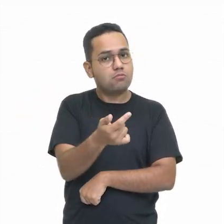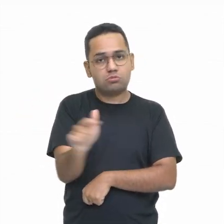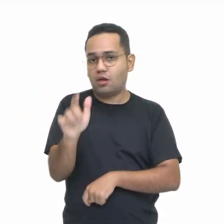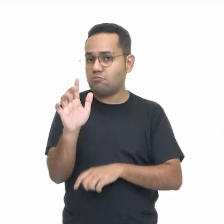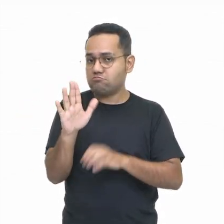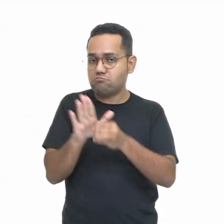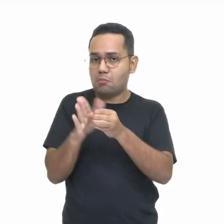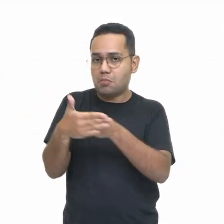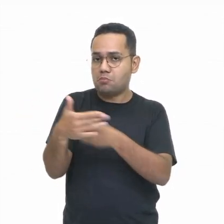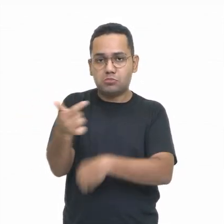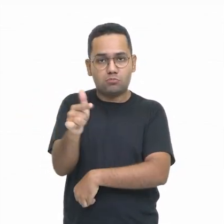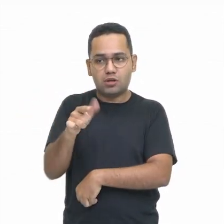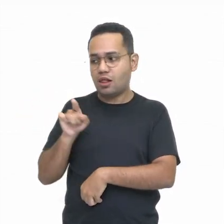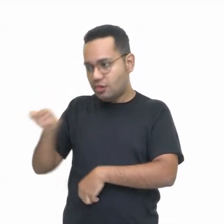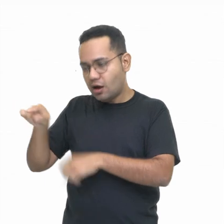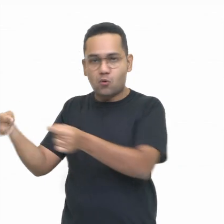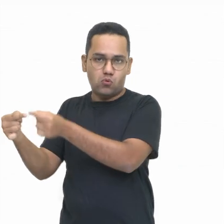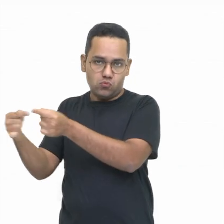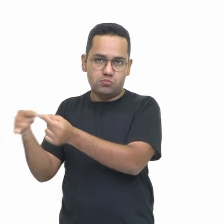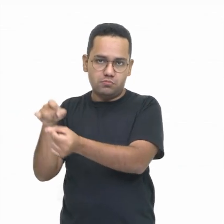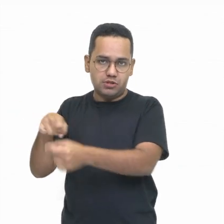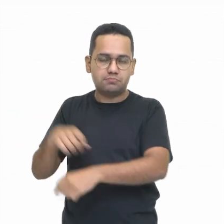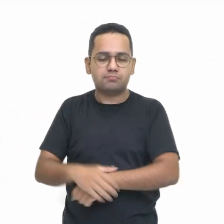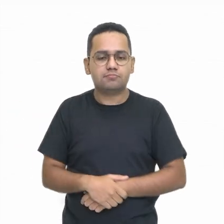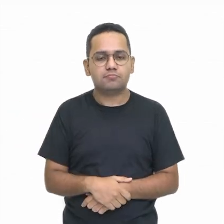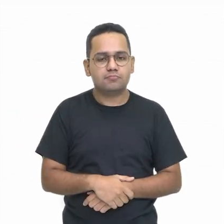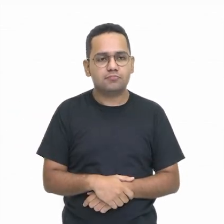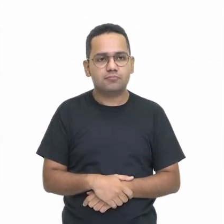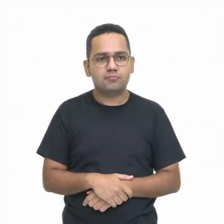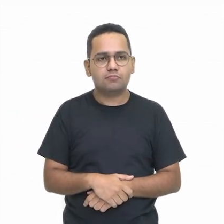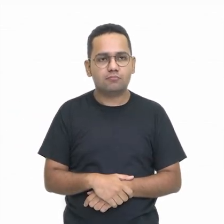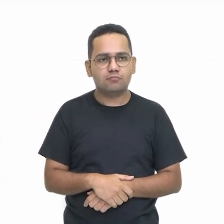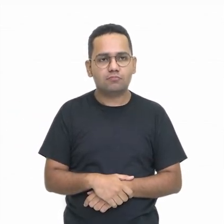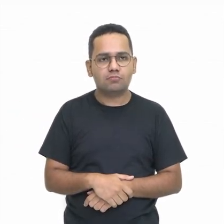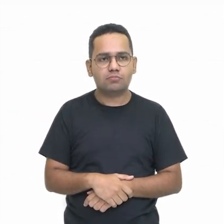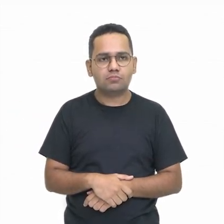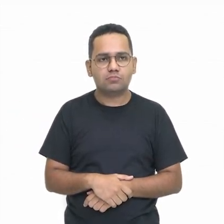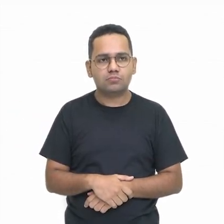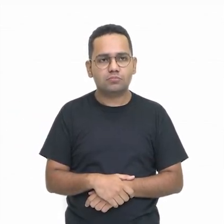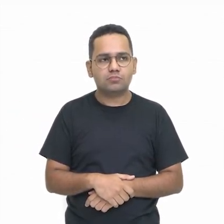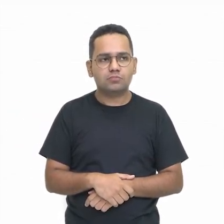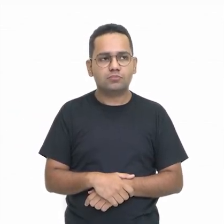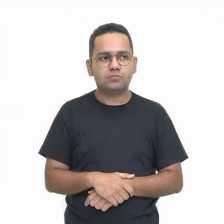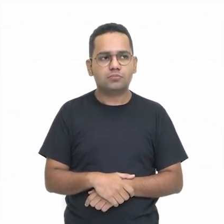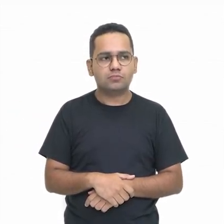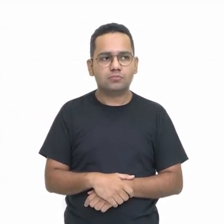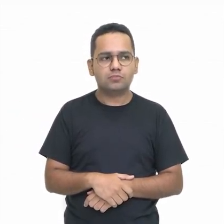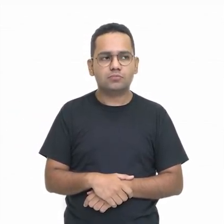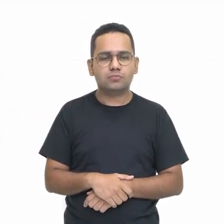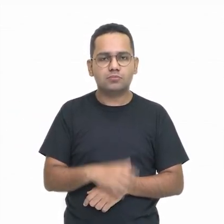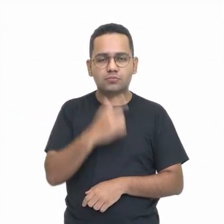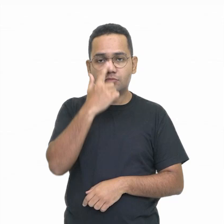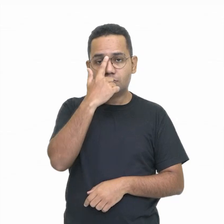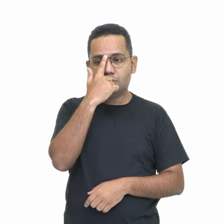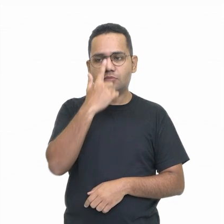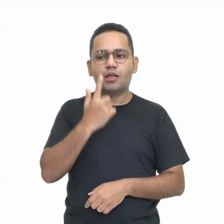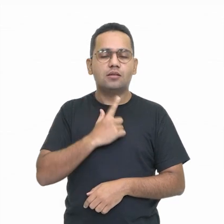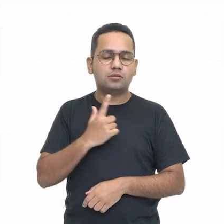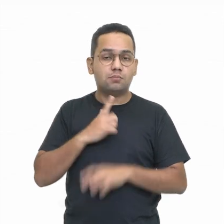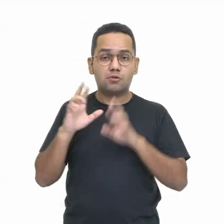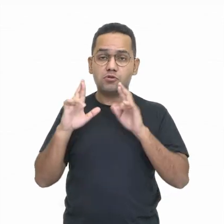animal, certo? Então, a principal diferença que nós temos é essa. Mas também nós temos diferença quanto ao tipo